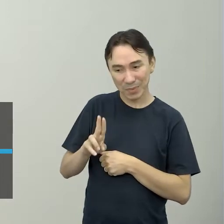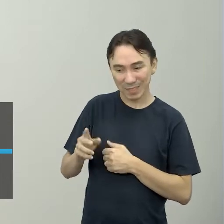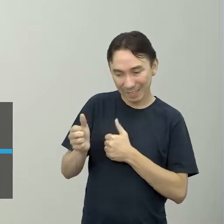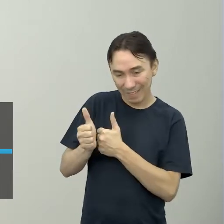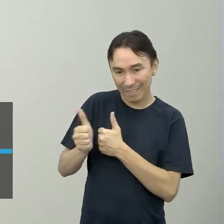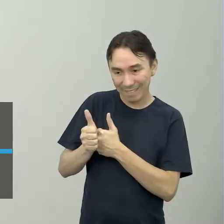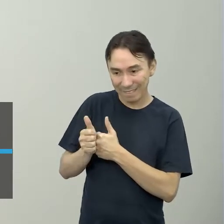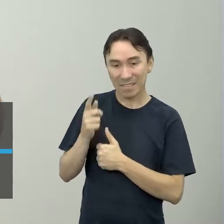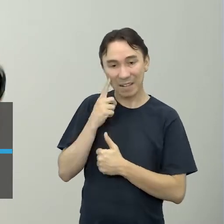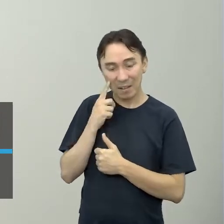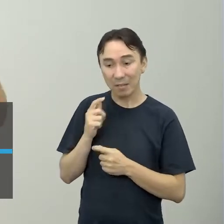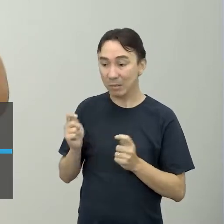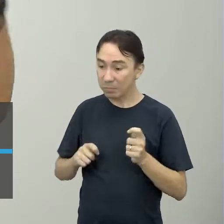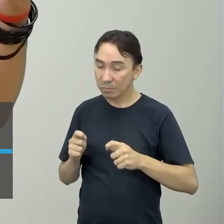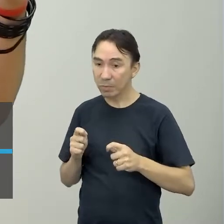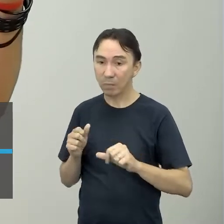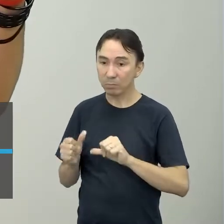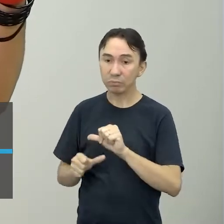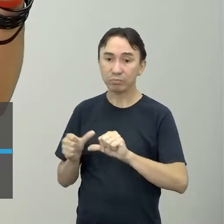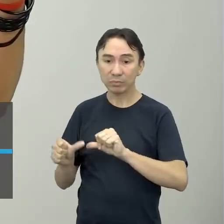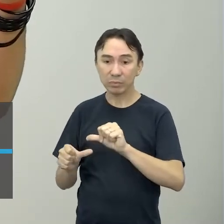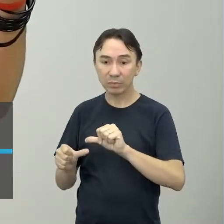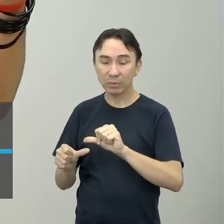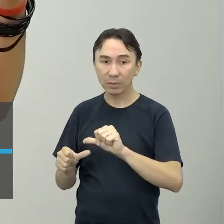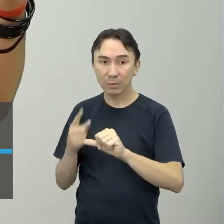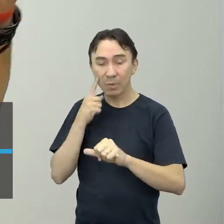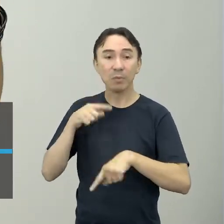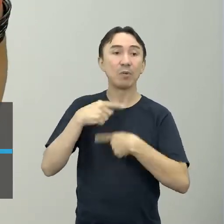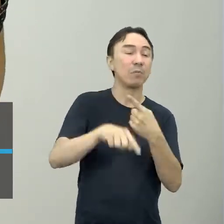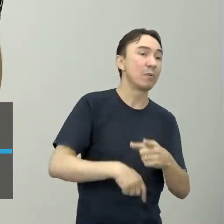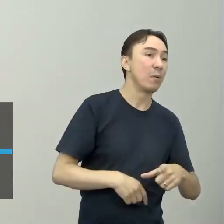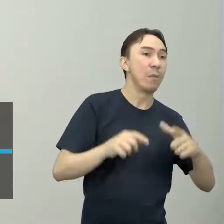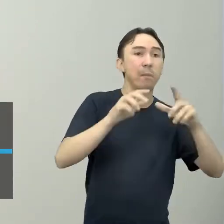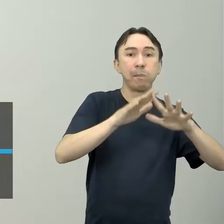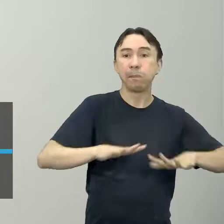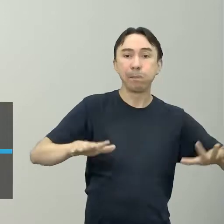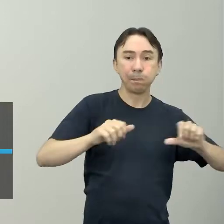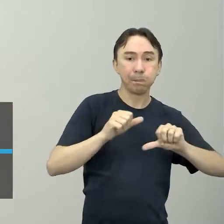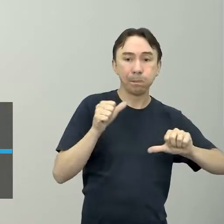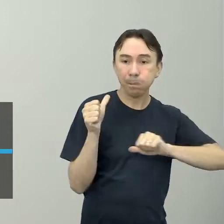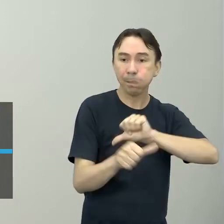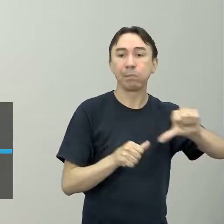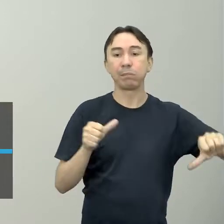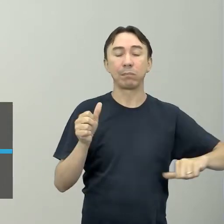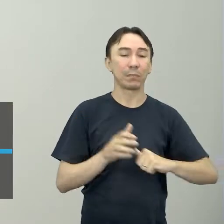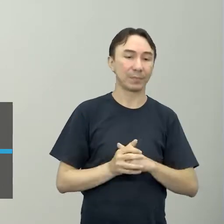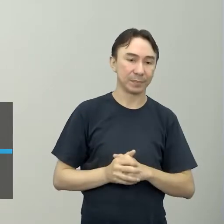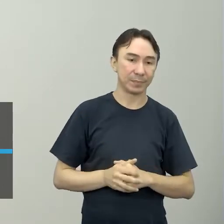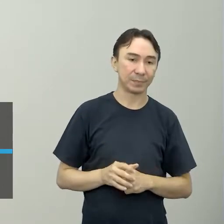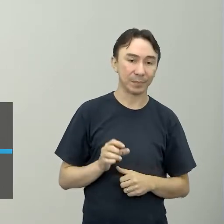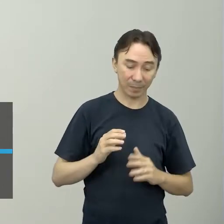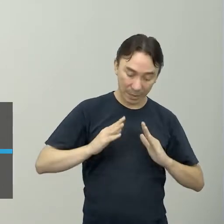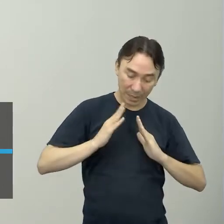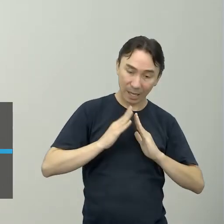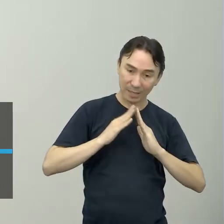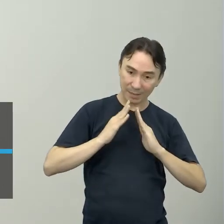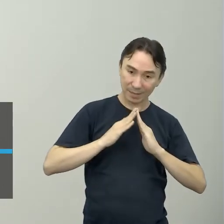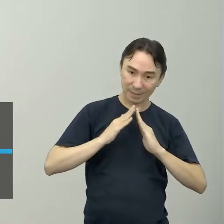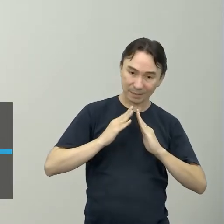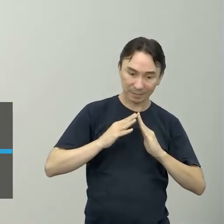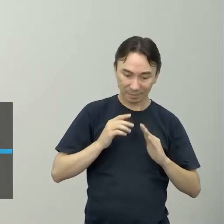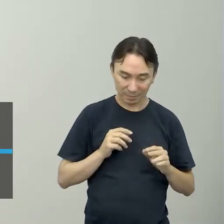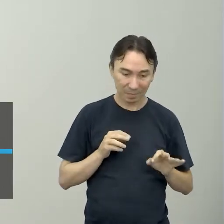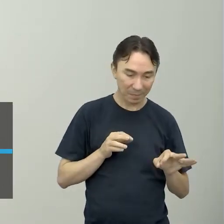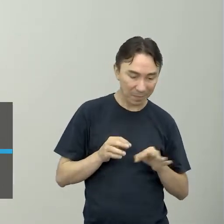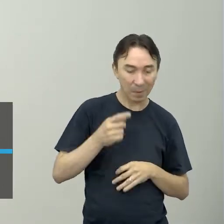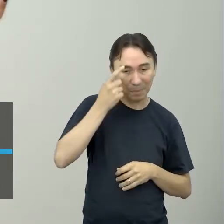que a partir daí a gente comece a olhar esses sistemas maiores. Então aquela história, a gente vai começar a pensar na nossa casa? Sim, mas daqui a pouco a gente